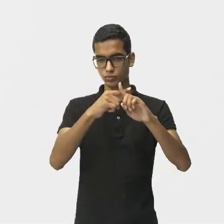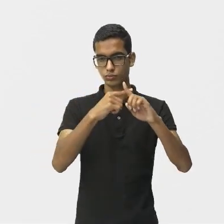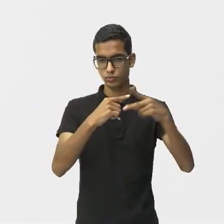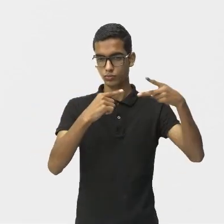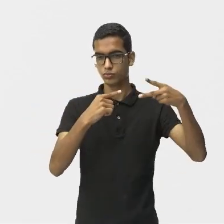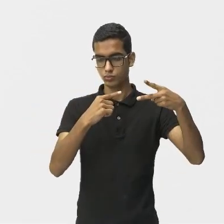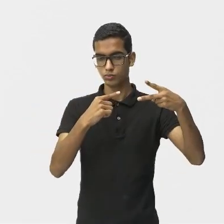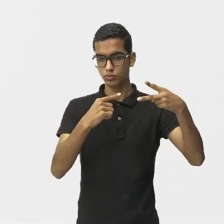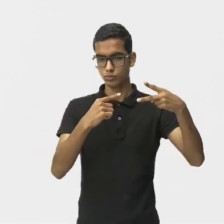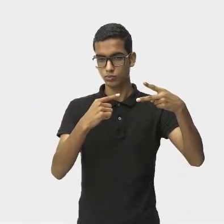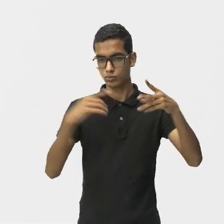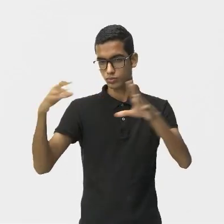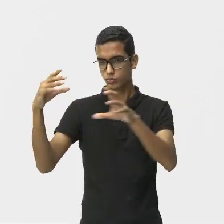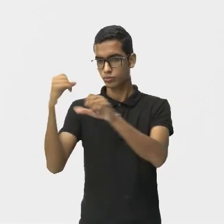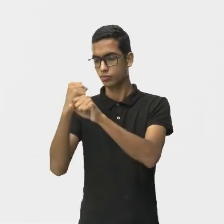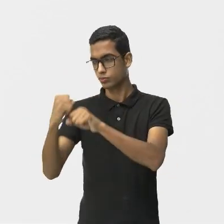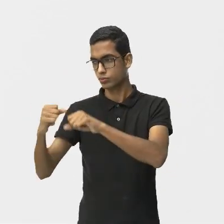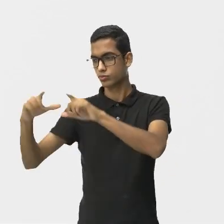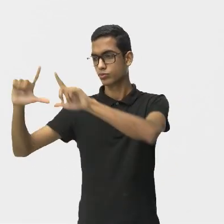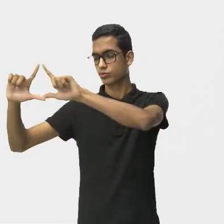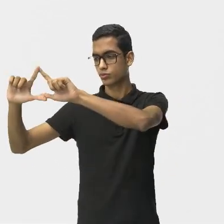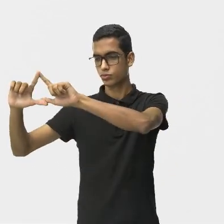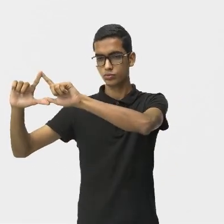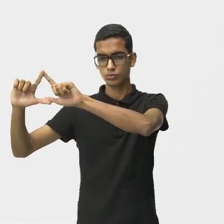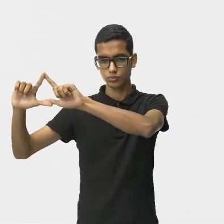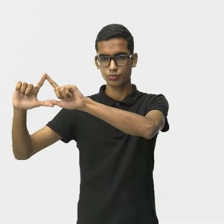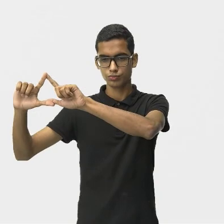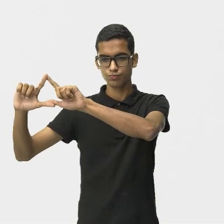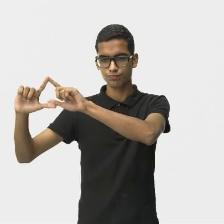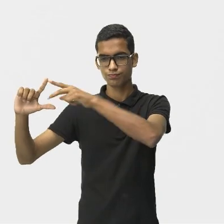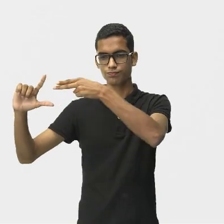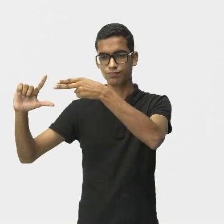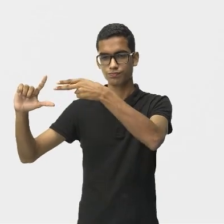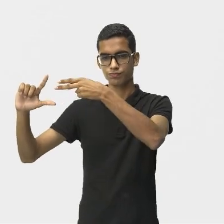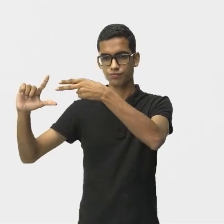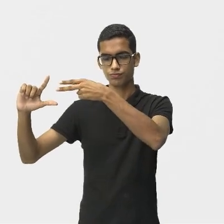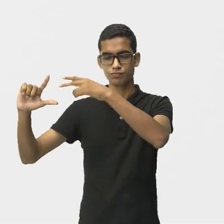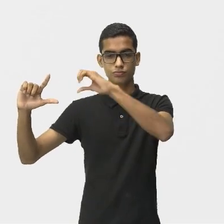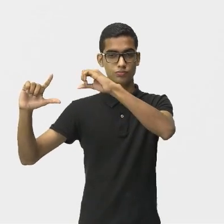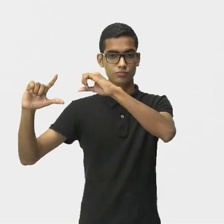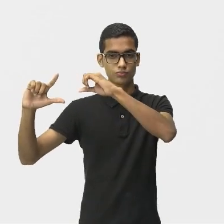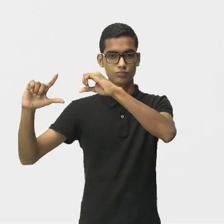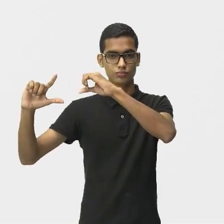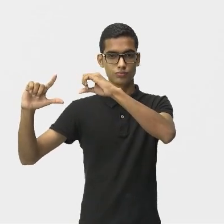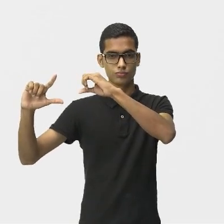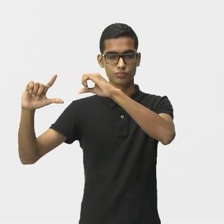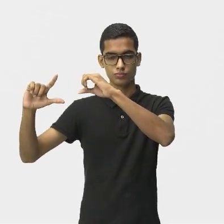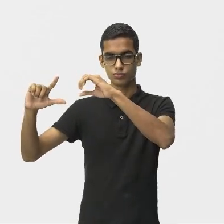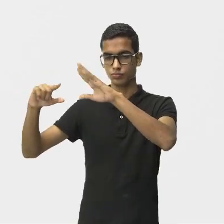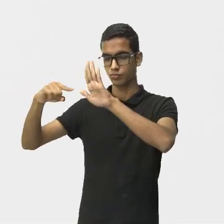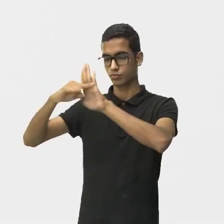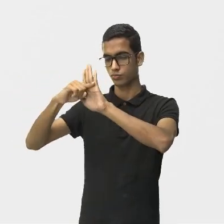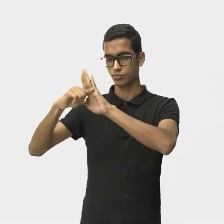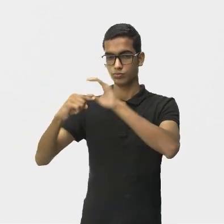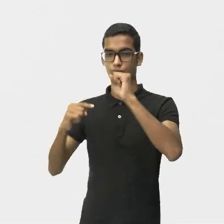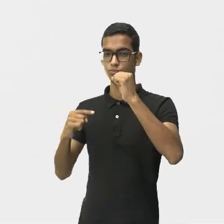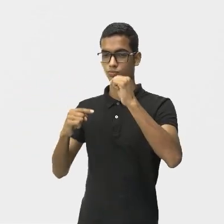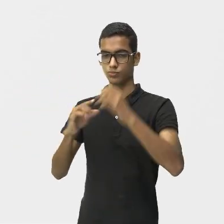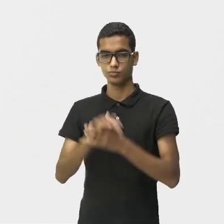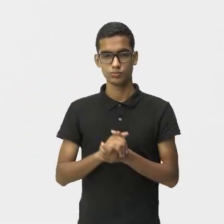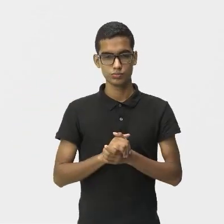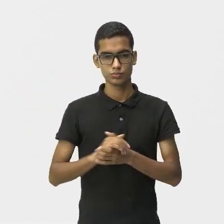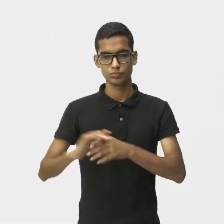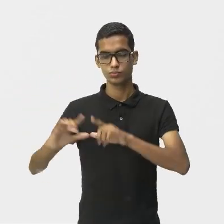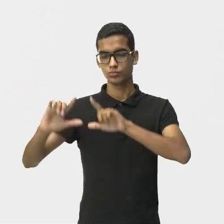8. Ou seja, o nosso delta, portanto, é igual a 1. Delta igual a 1. Vejam,